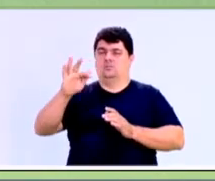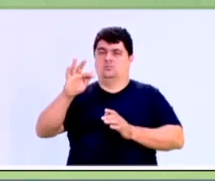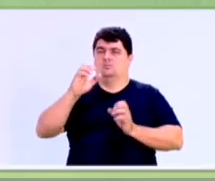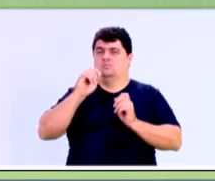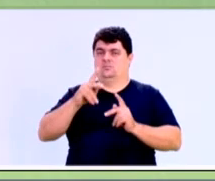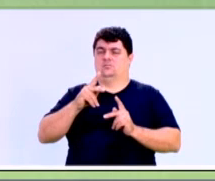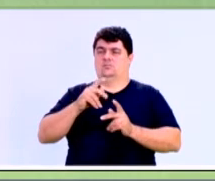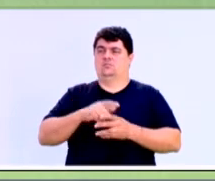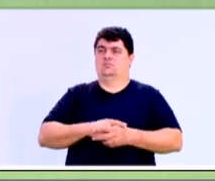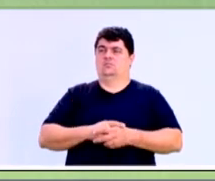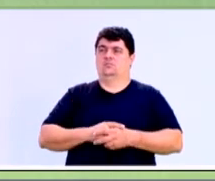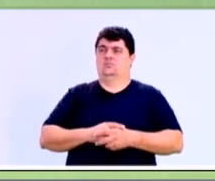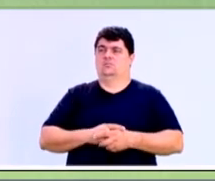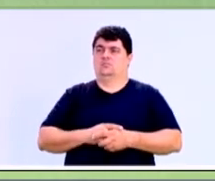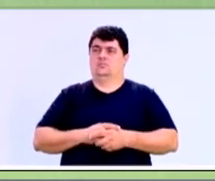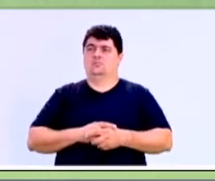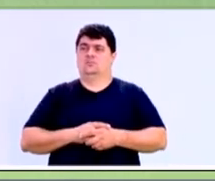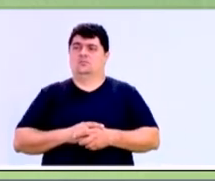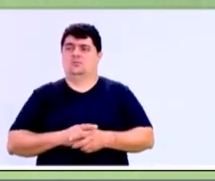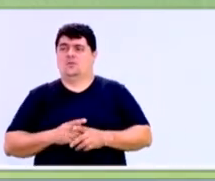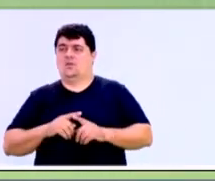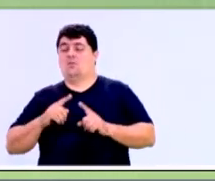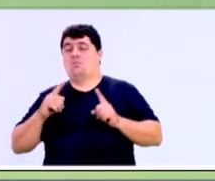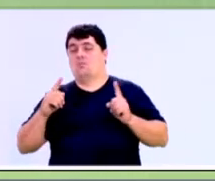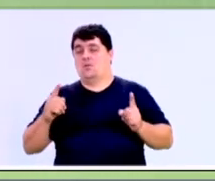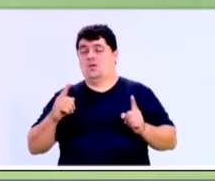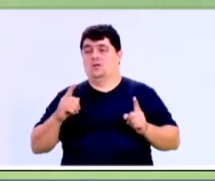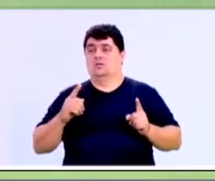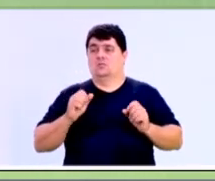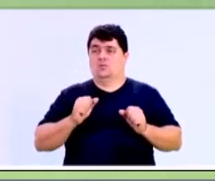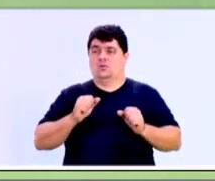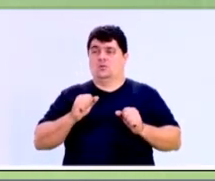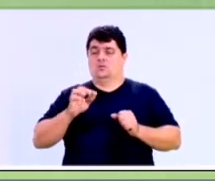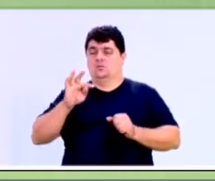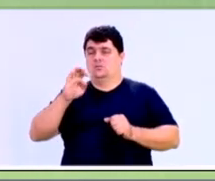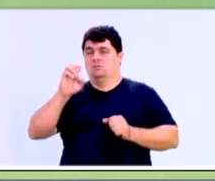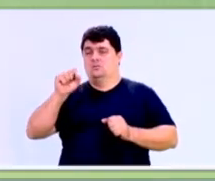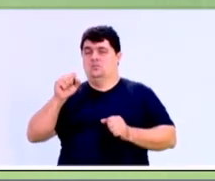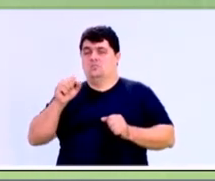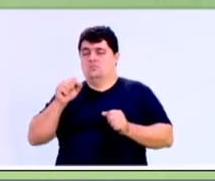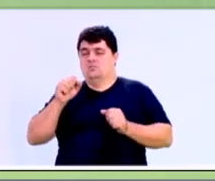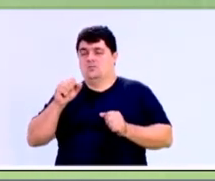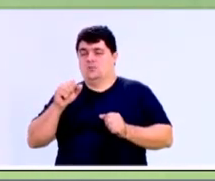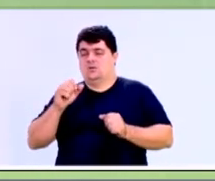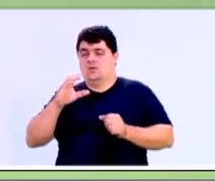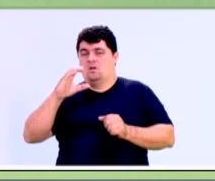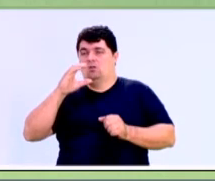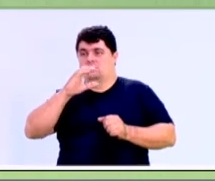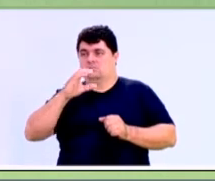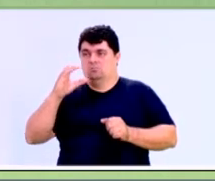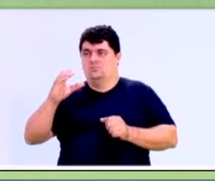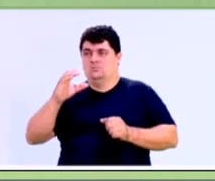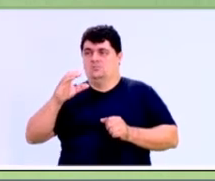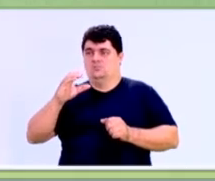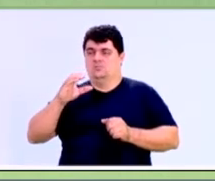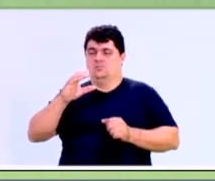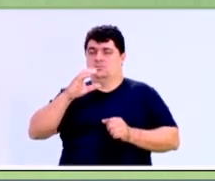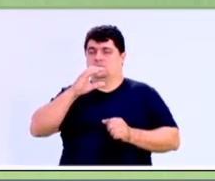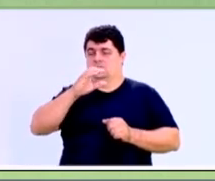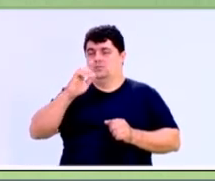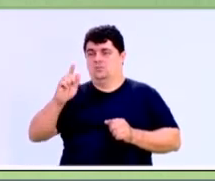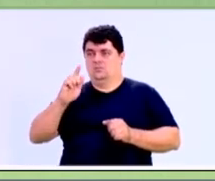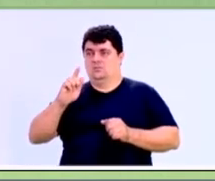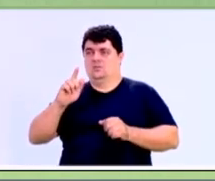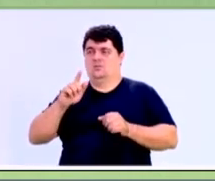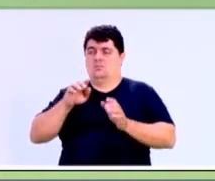correto? Mas ele pode também ser pego o capital de giro menos a necessidade de capital de giro, correto? Está